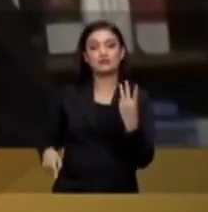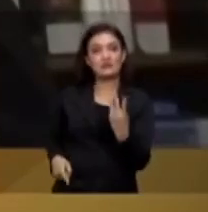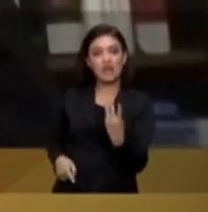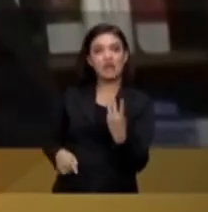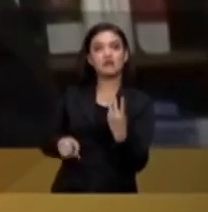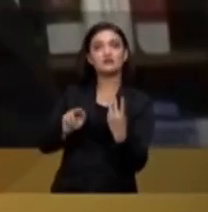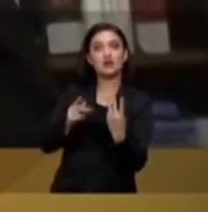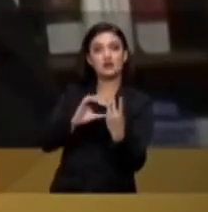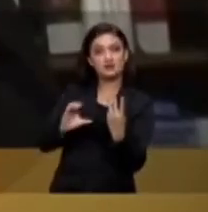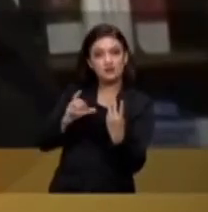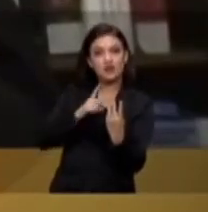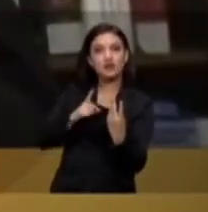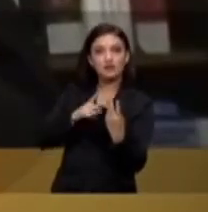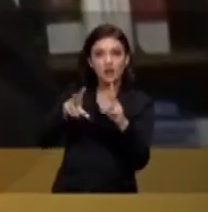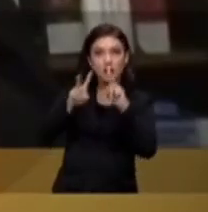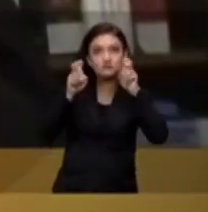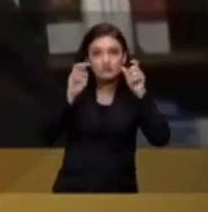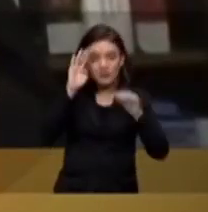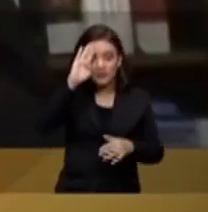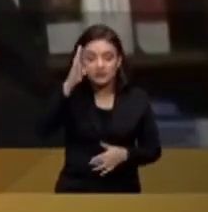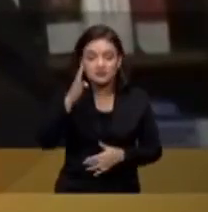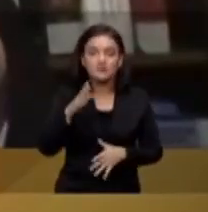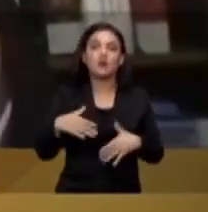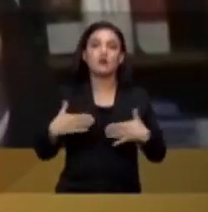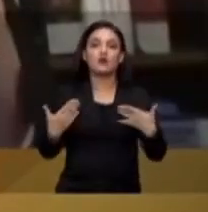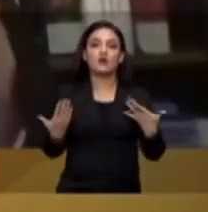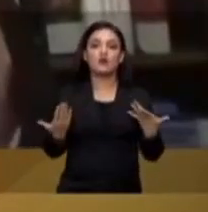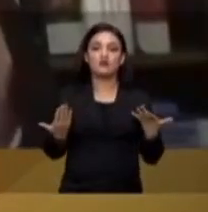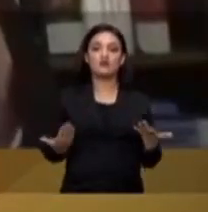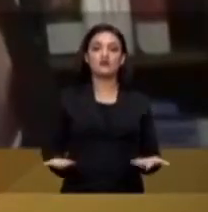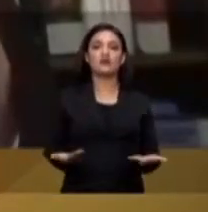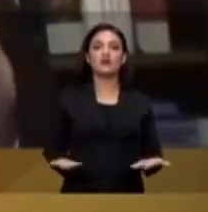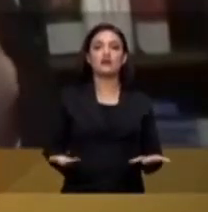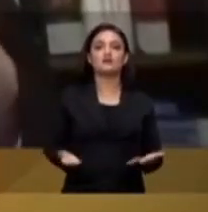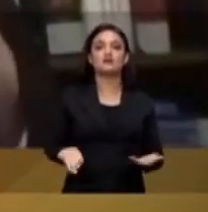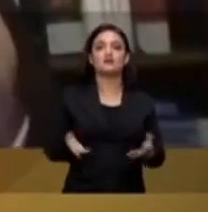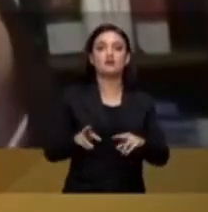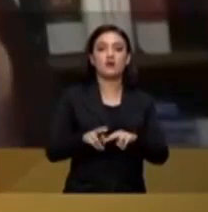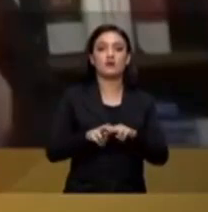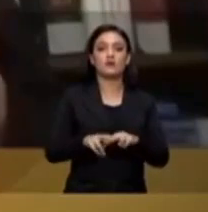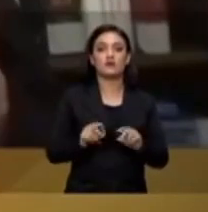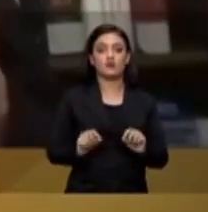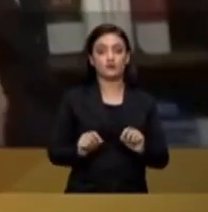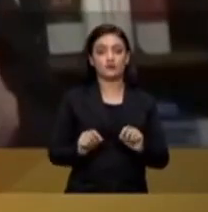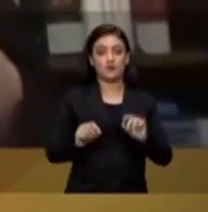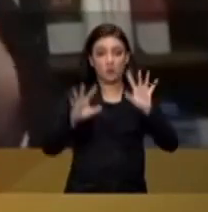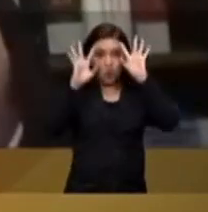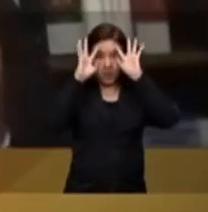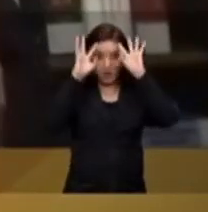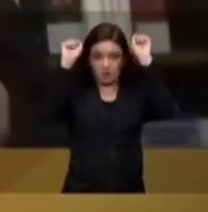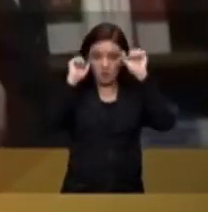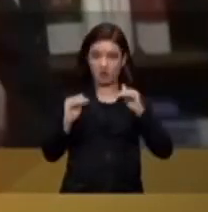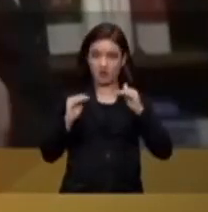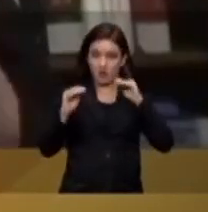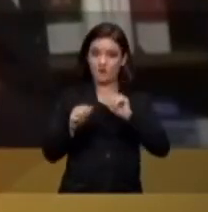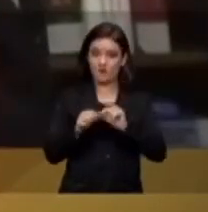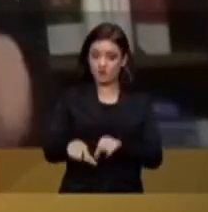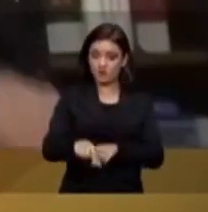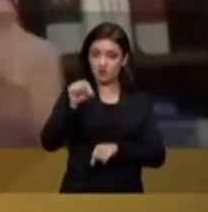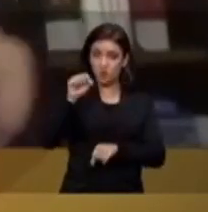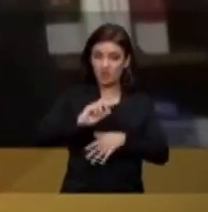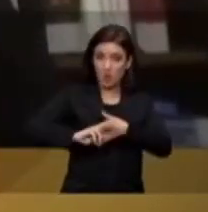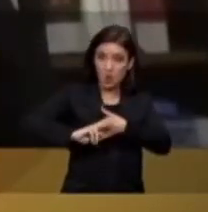mais amplo. Portanto, neste momento, a meu ver, o tribunal fez uma escolha de graves